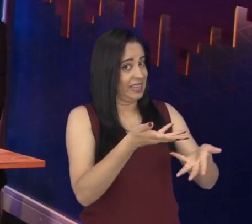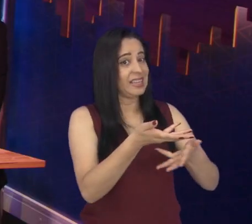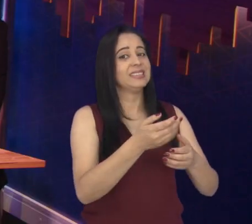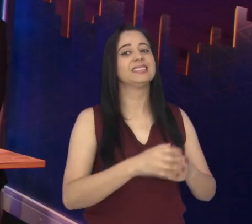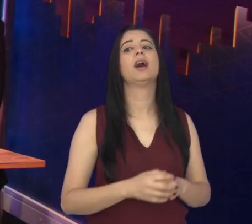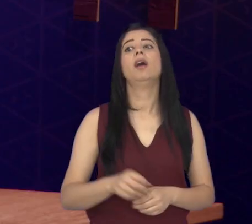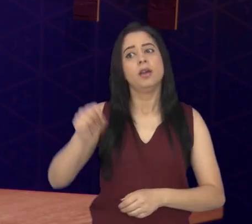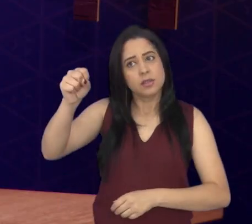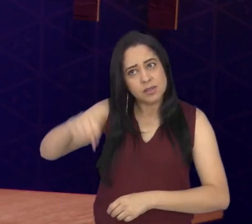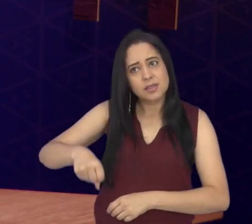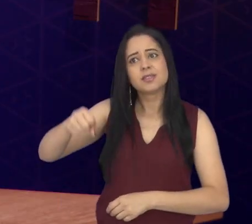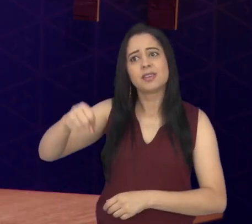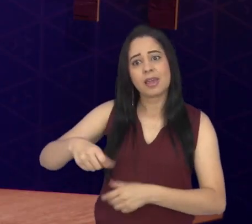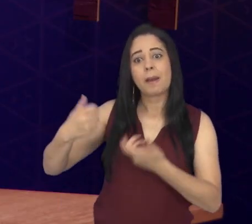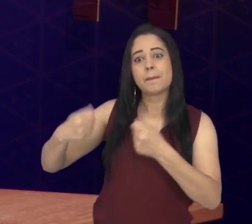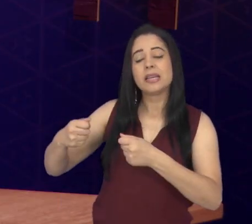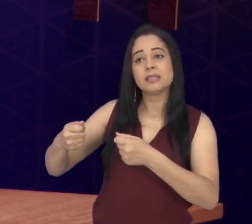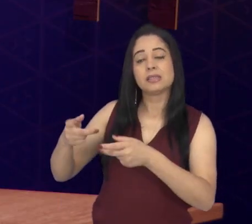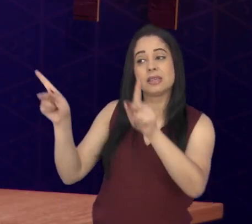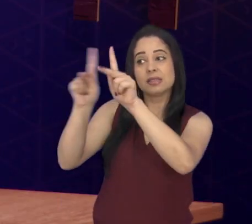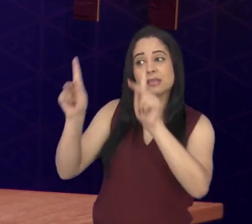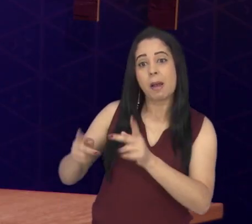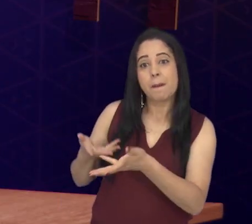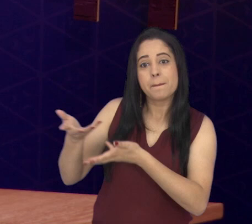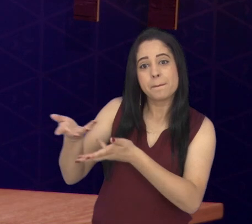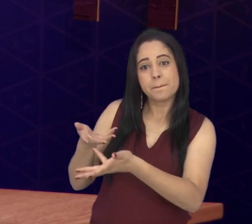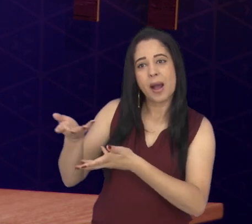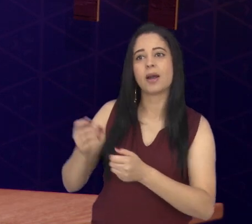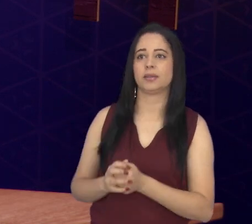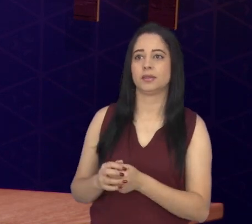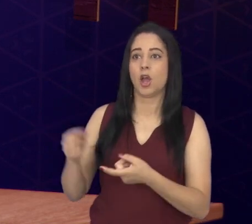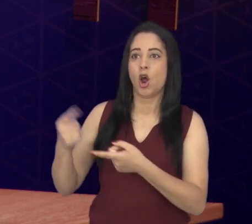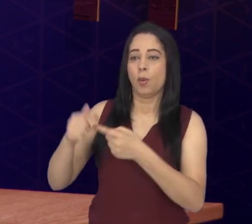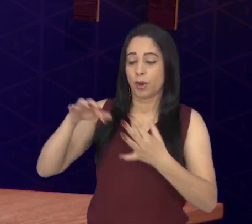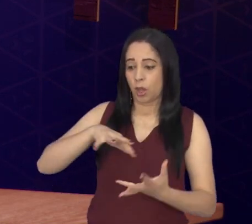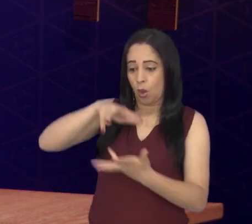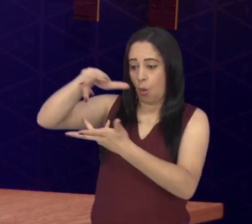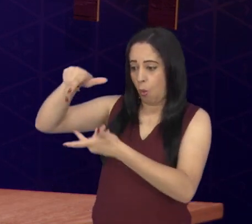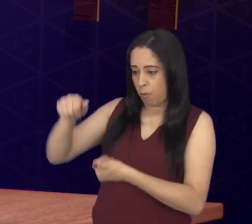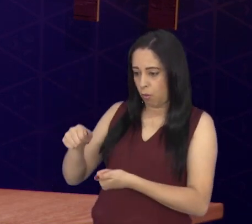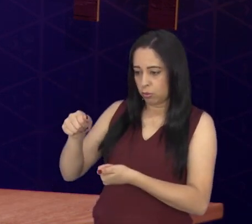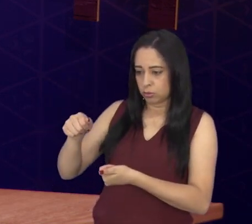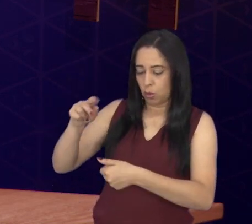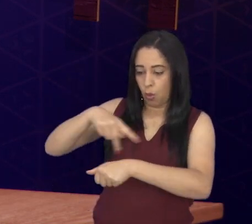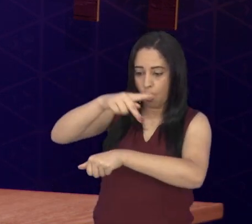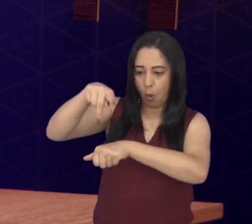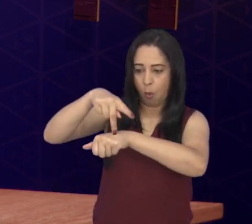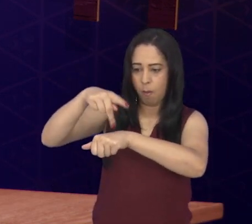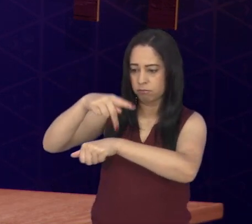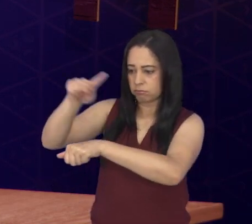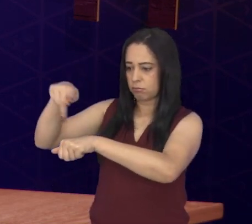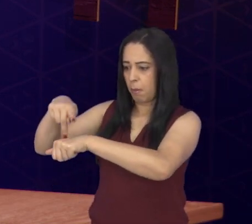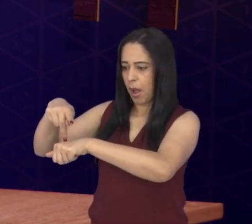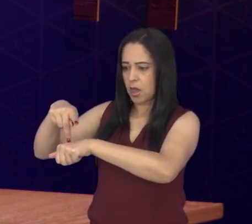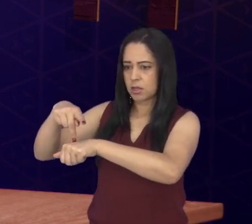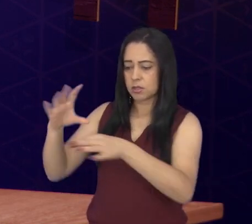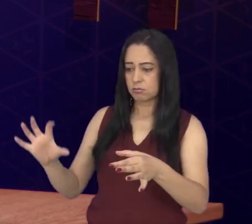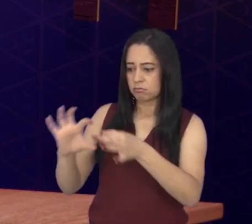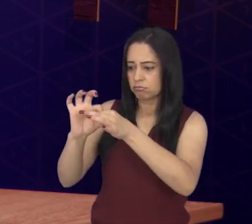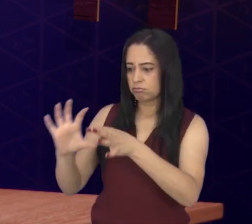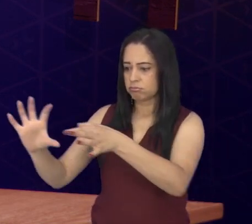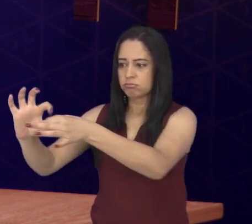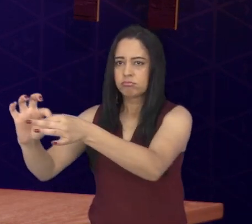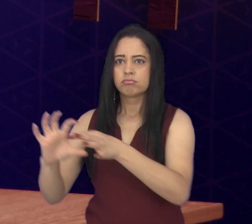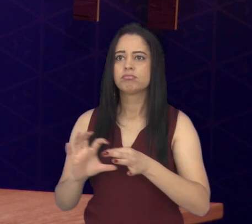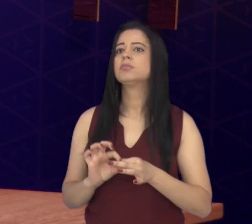manter a paz, né, no mundo. A gente vive um mundo completamente globalizado. A riqueza de um país,